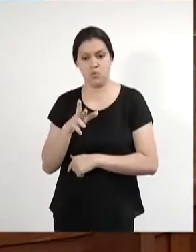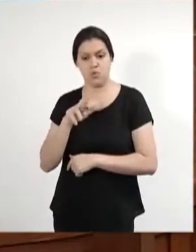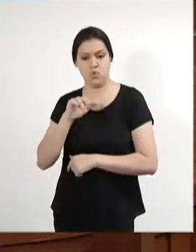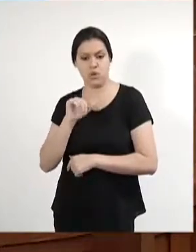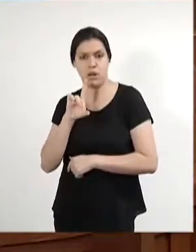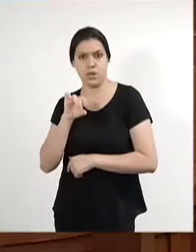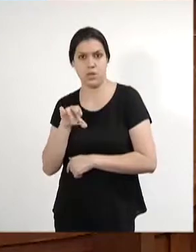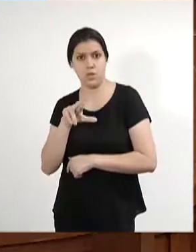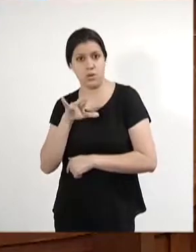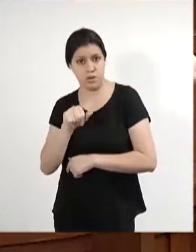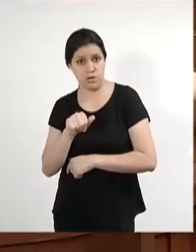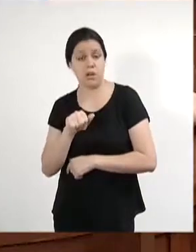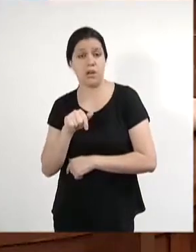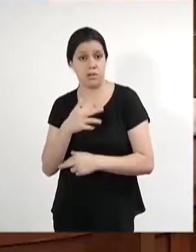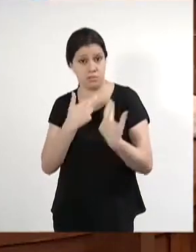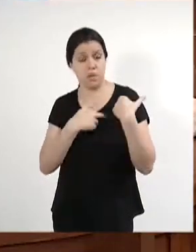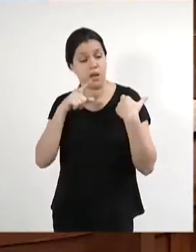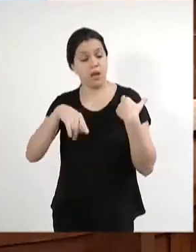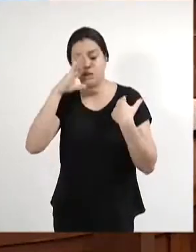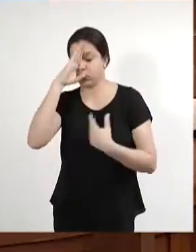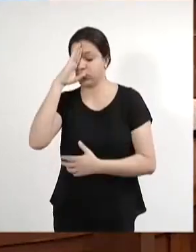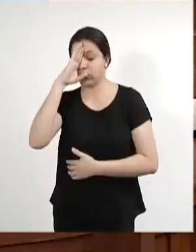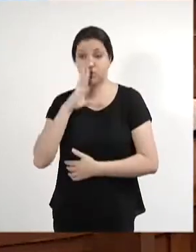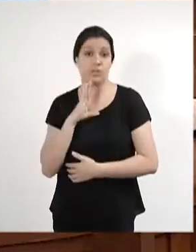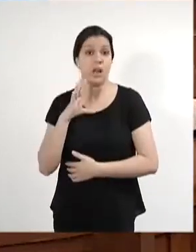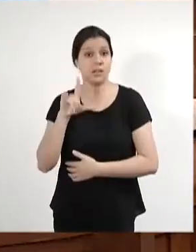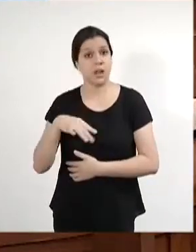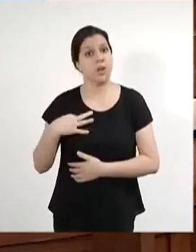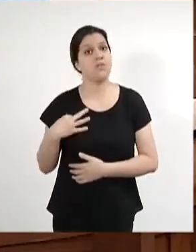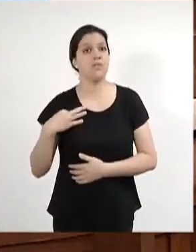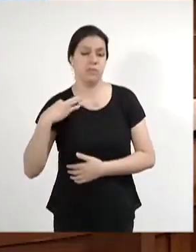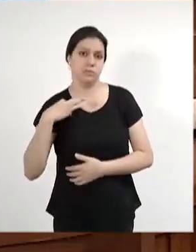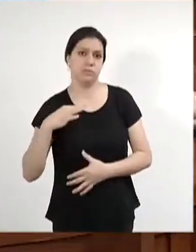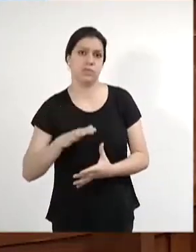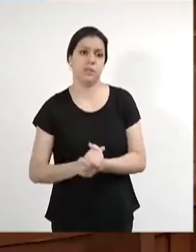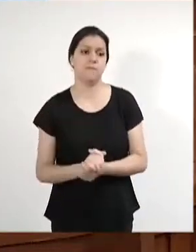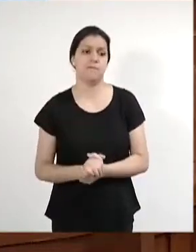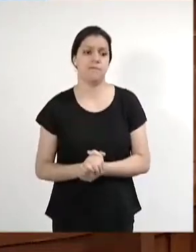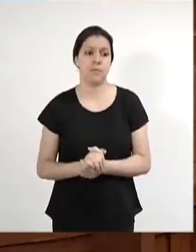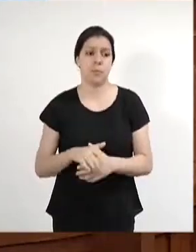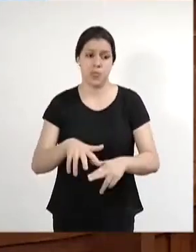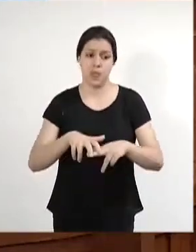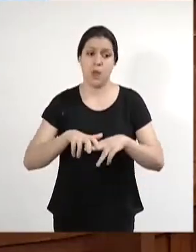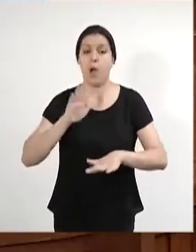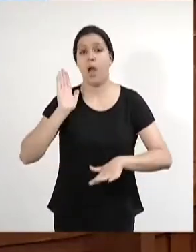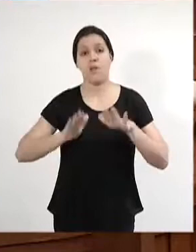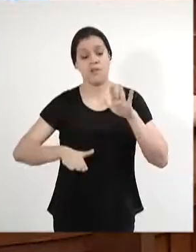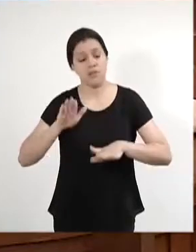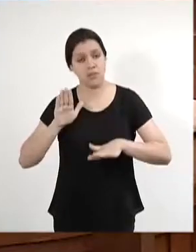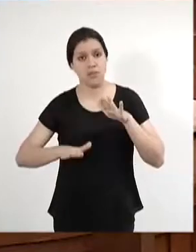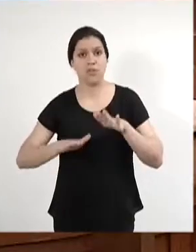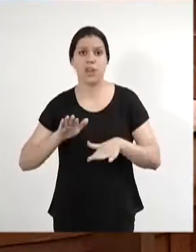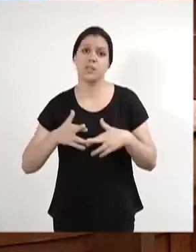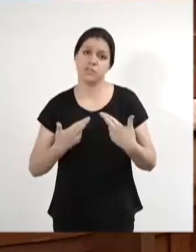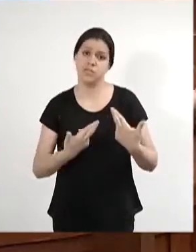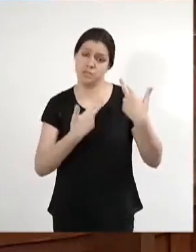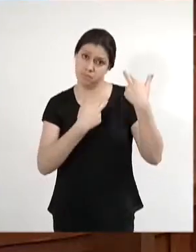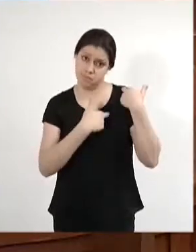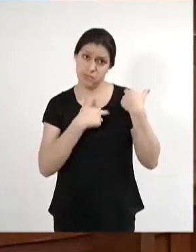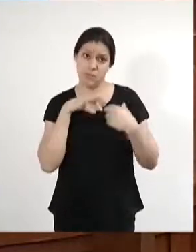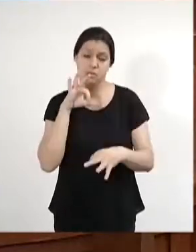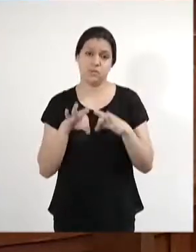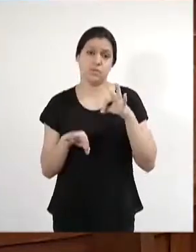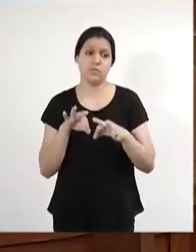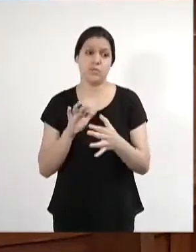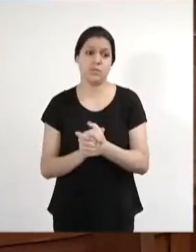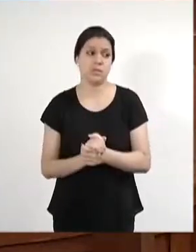é gratuito, é voluntário. Então, muitas vezes, esse curador judicial, ele não tem